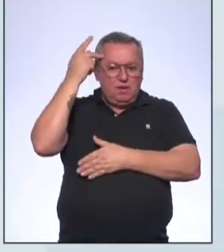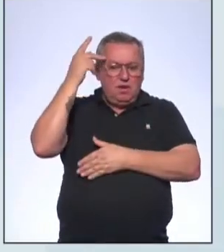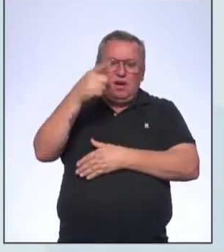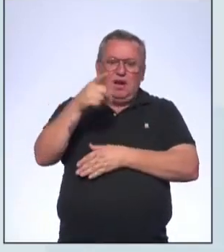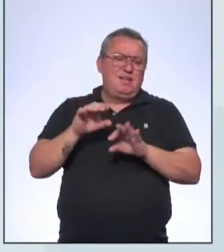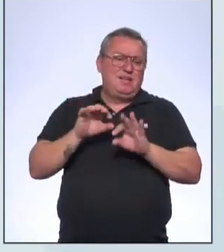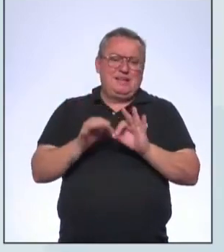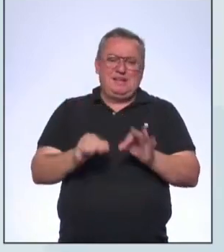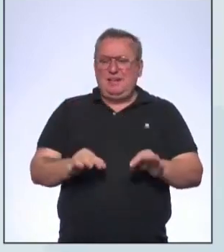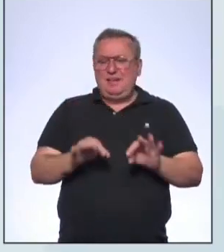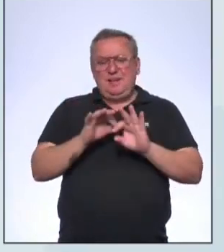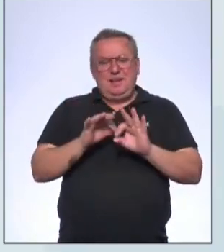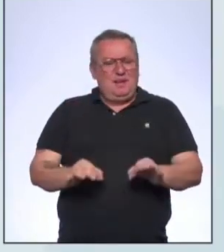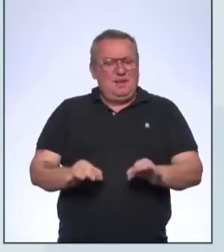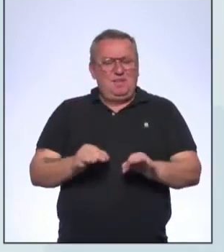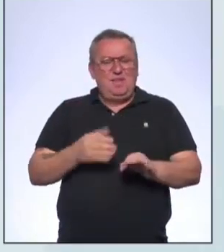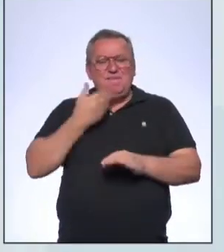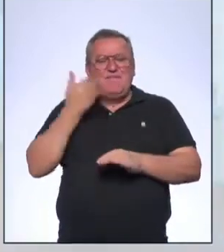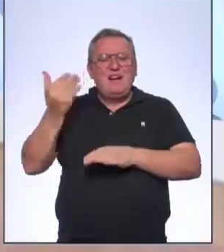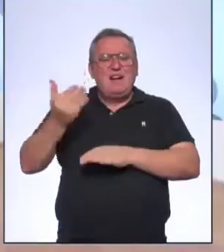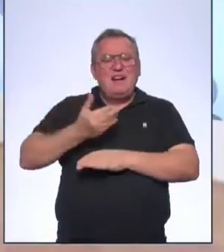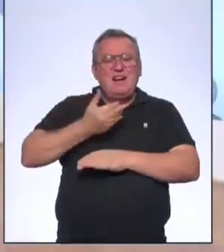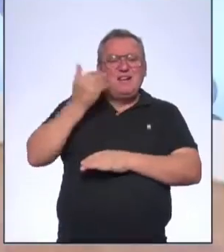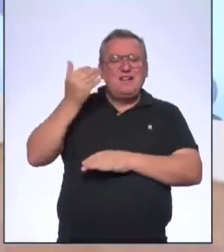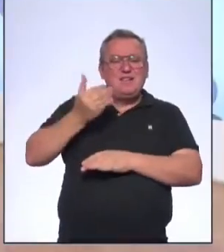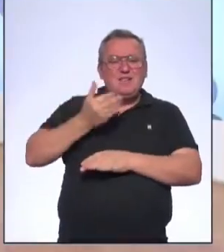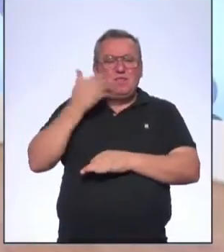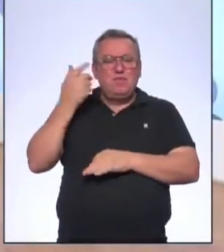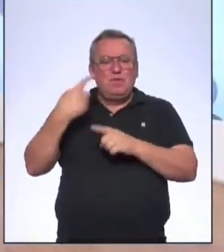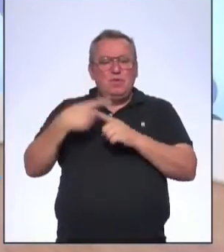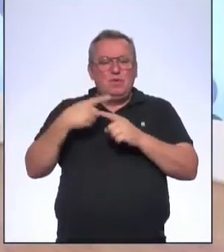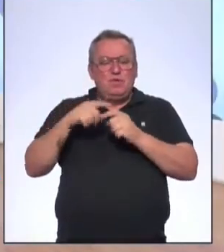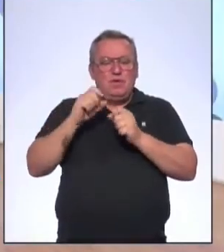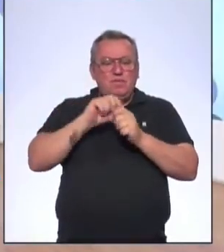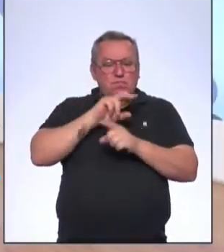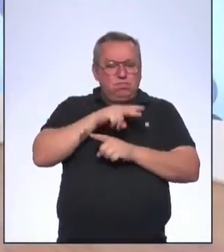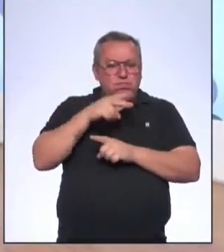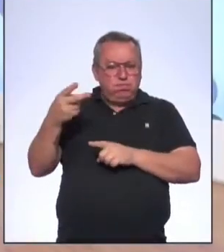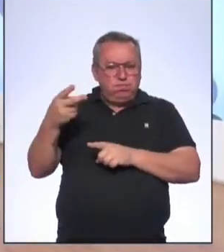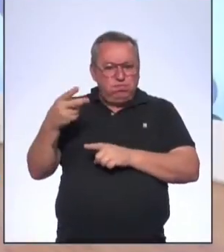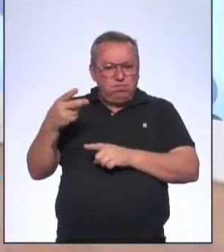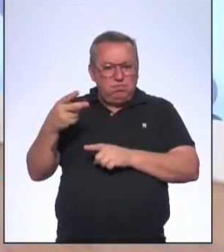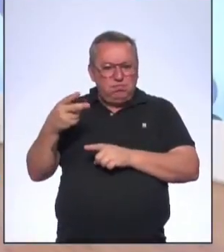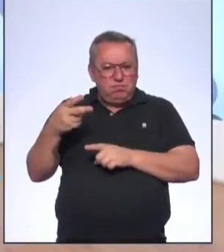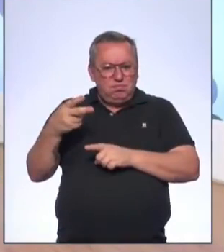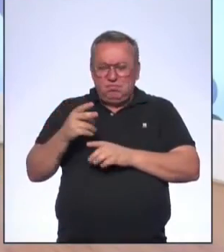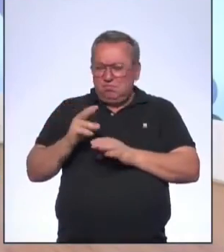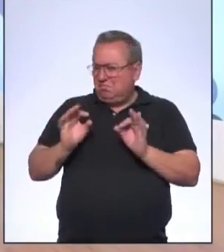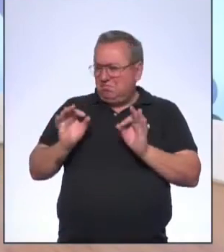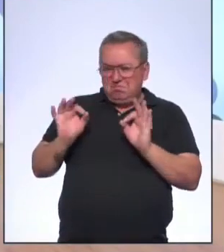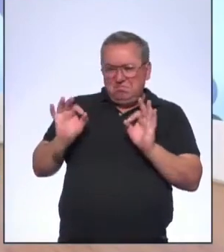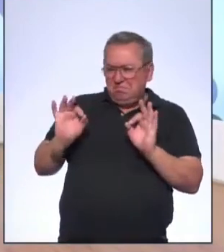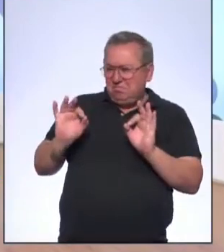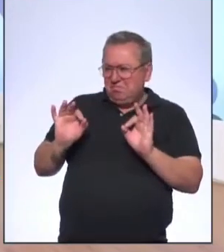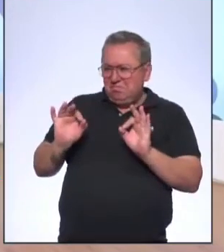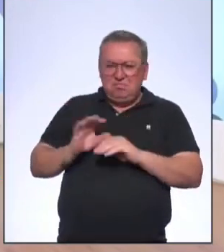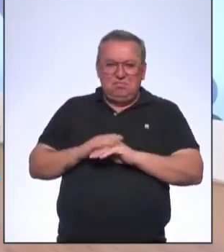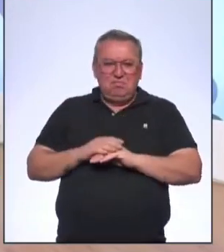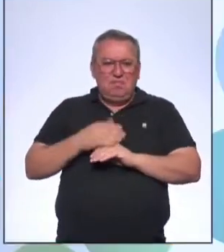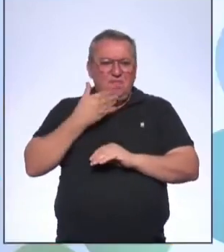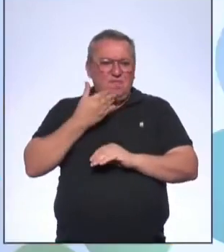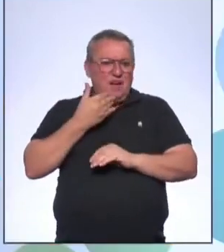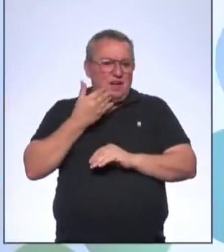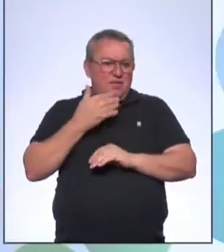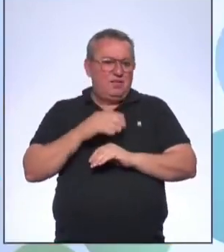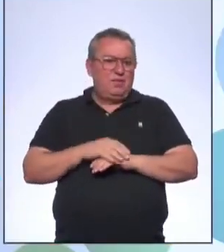Essa é simples até porque a gente vai precisar fazer alguma conversão aí nesse caso? Não. Não, né? Não. Então, eu acho